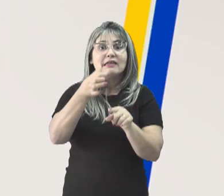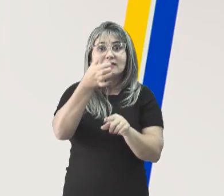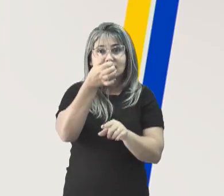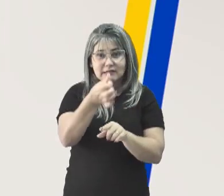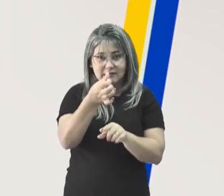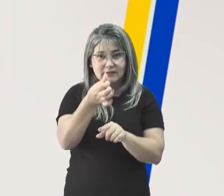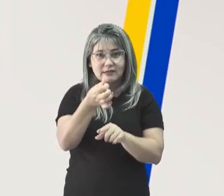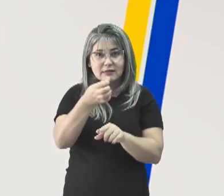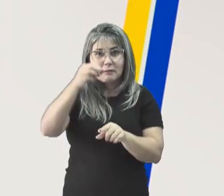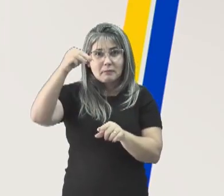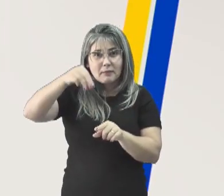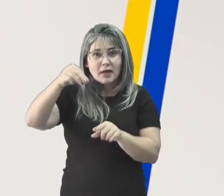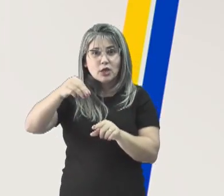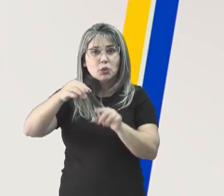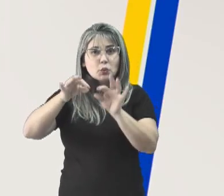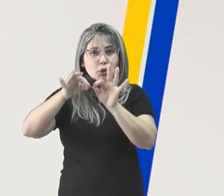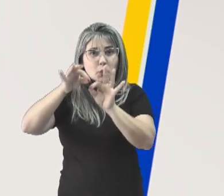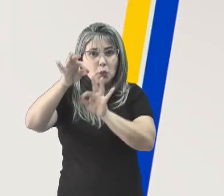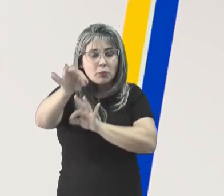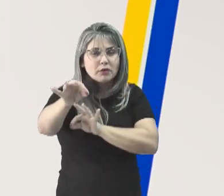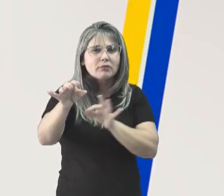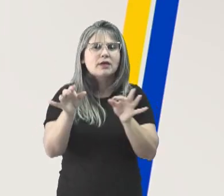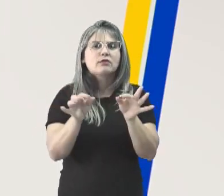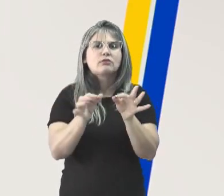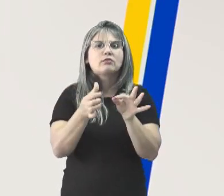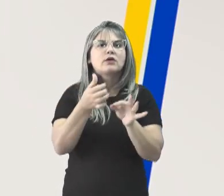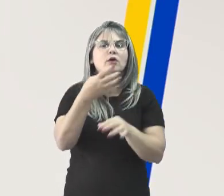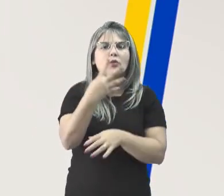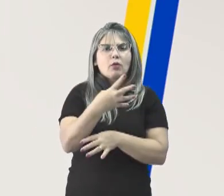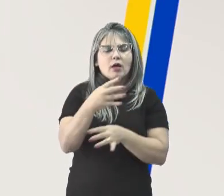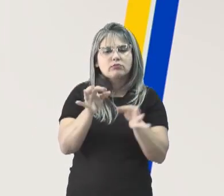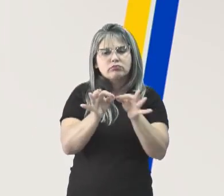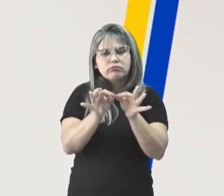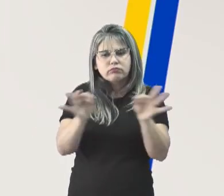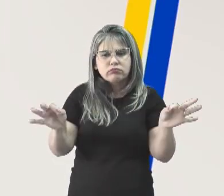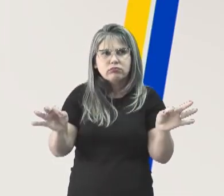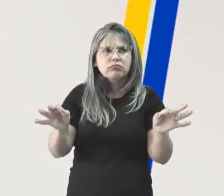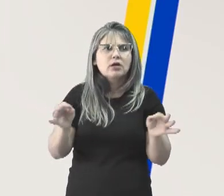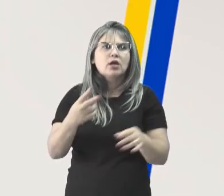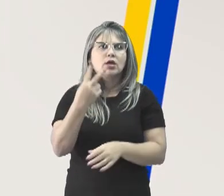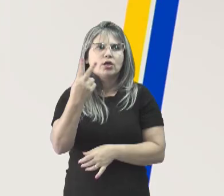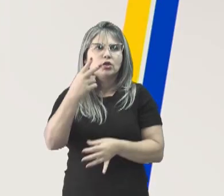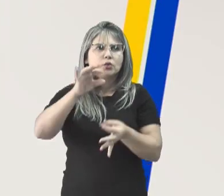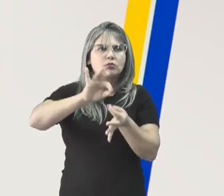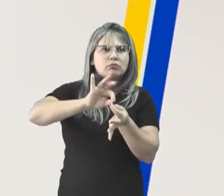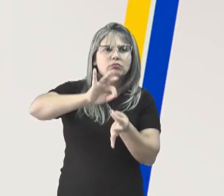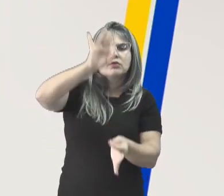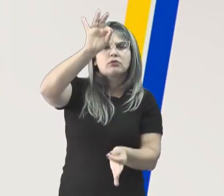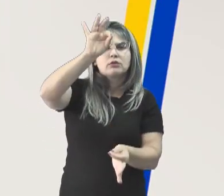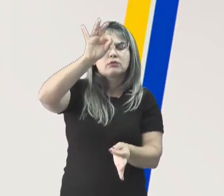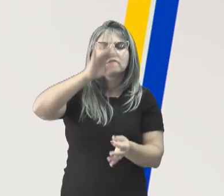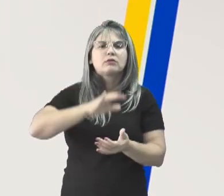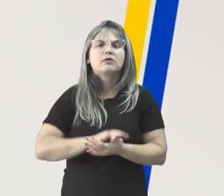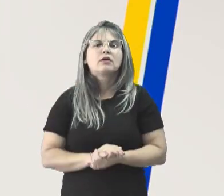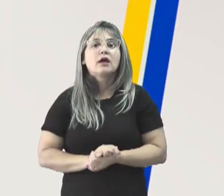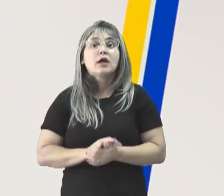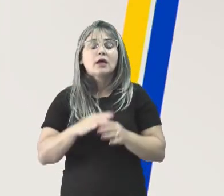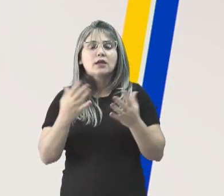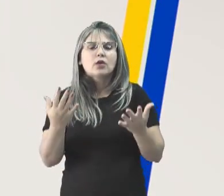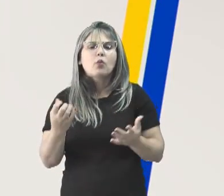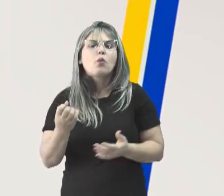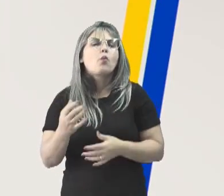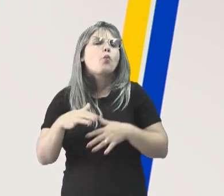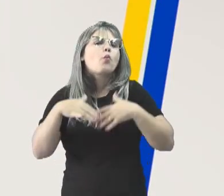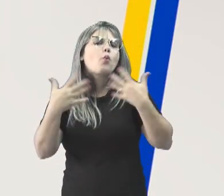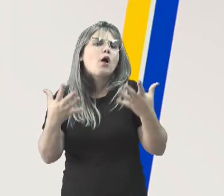de largura e 2 metros de altura. Com essas dimensões, o volume da piscina é